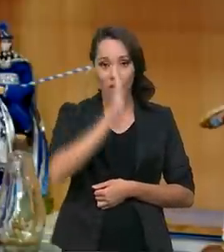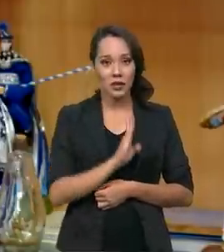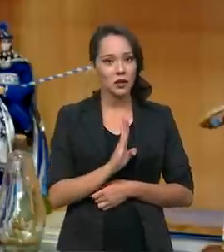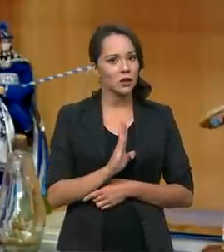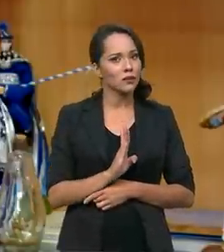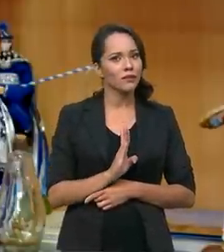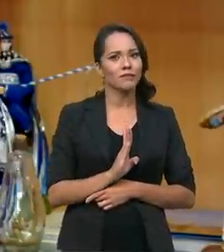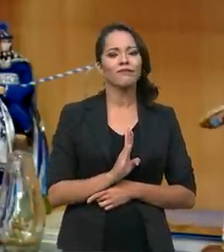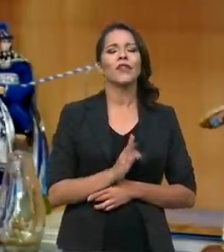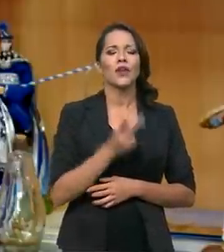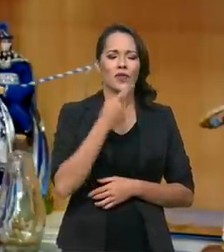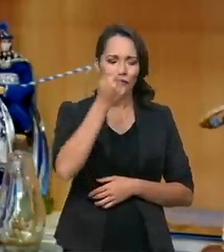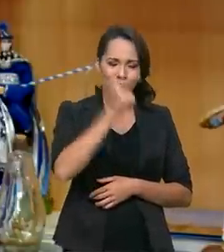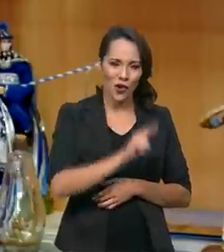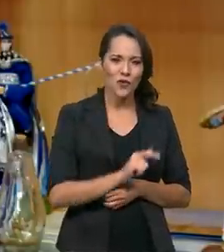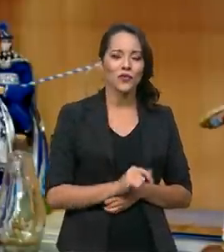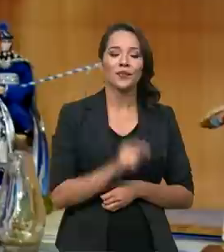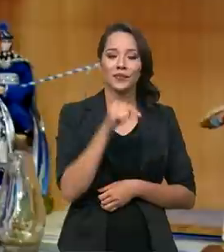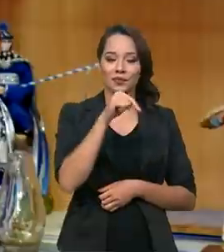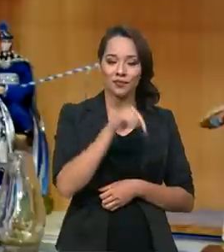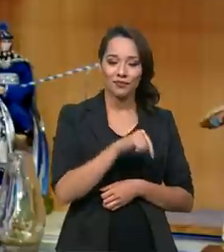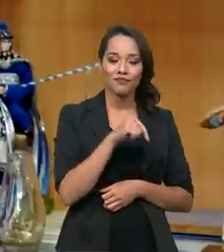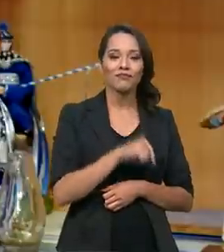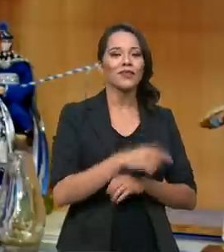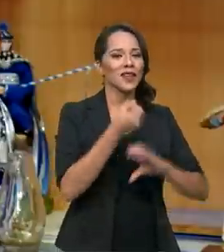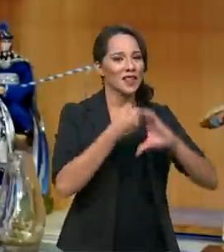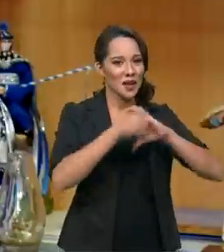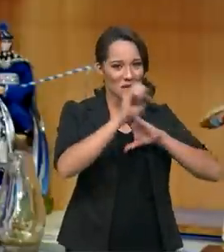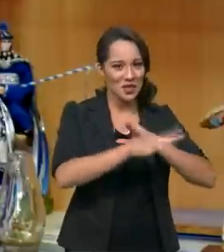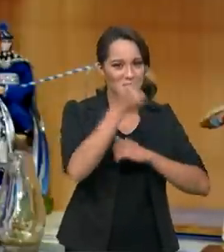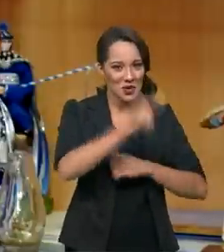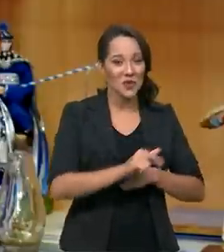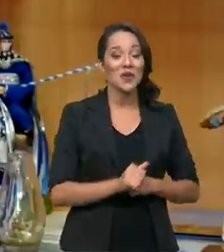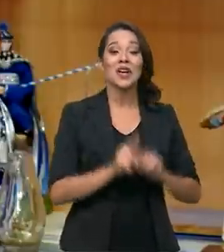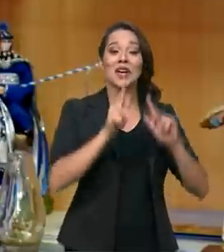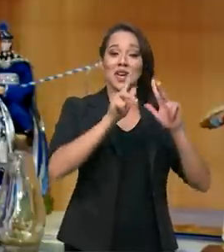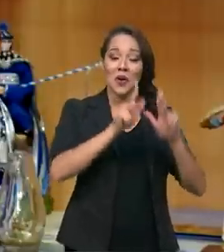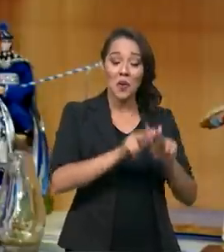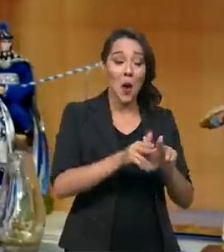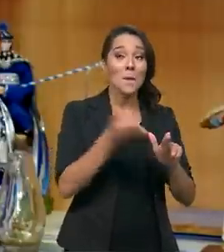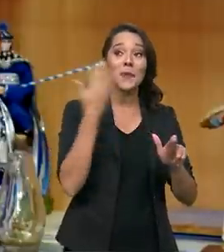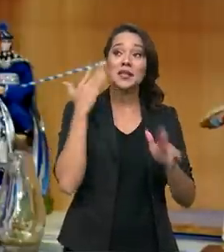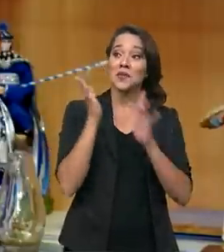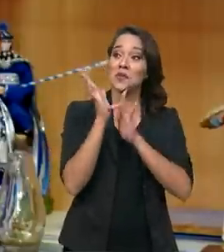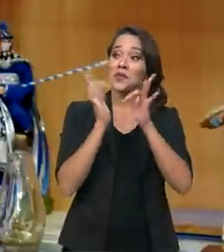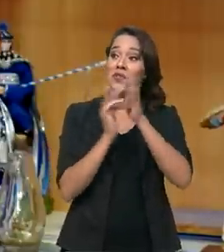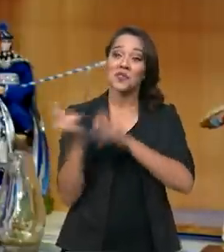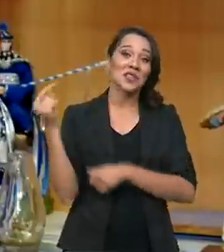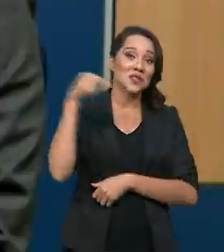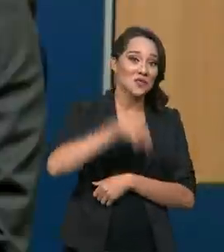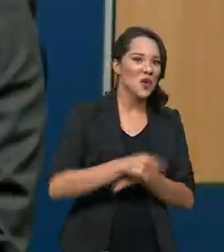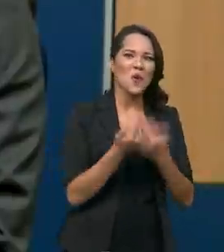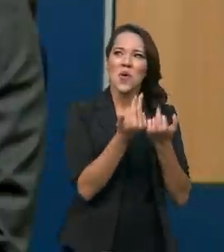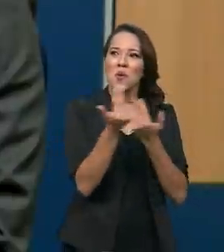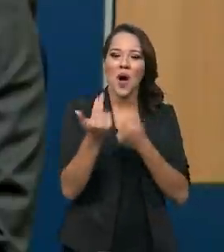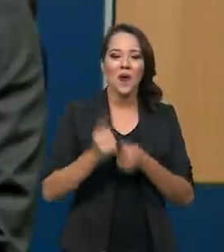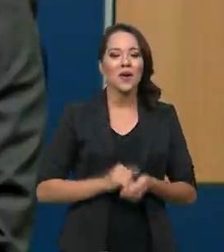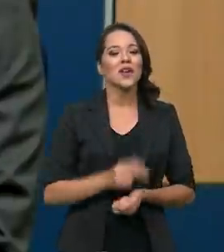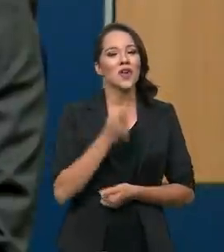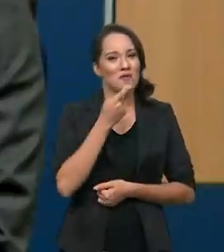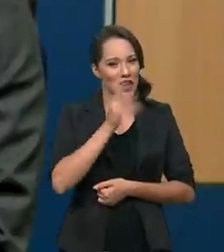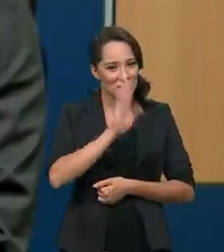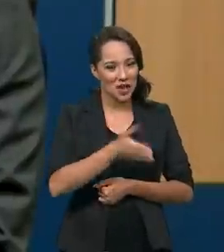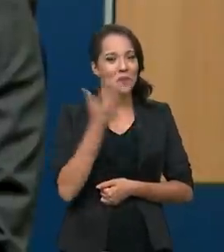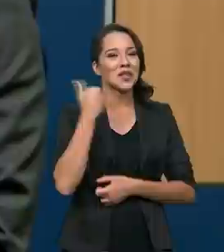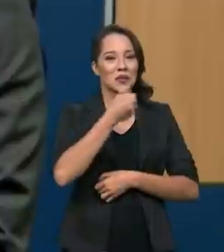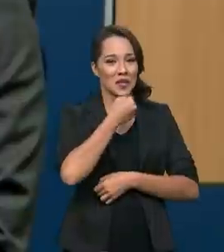território eu volto a dizer aqui na IBC de novo está igual a quando Jesus Cristo veio à terra e eu disse